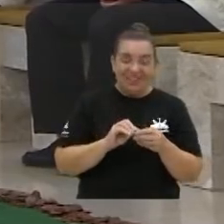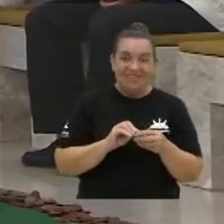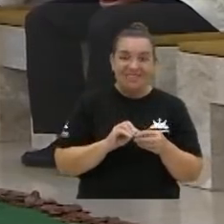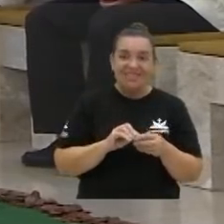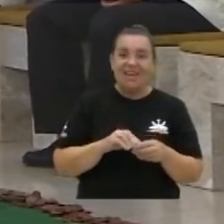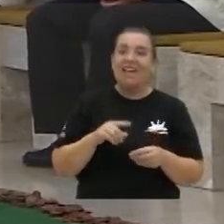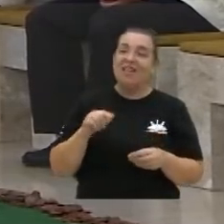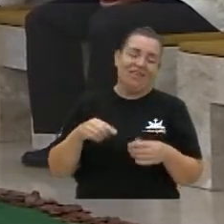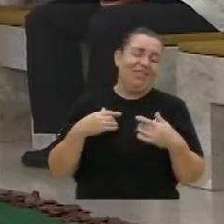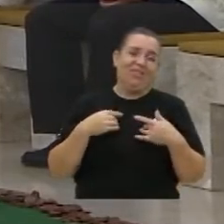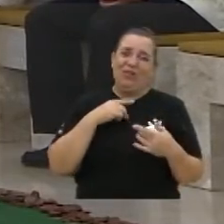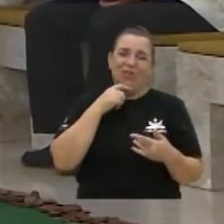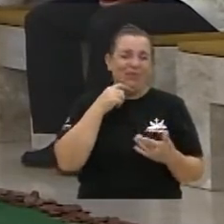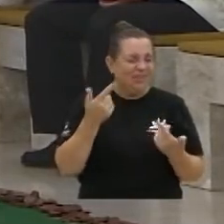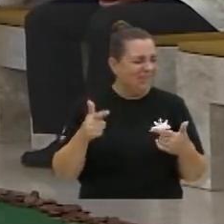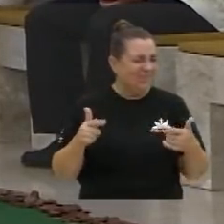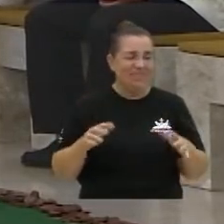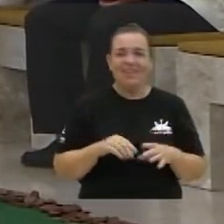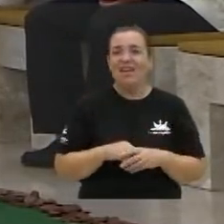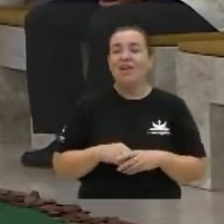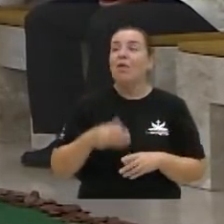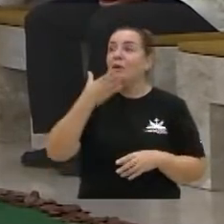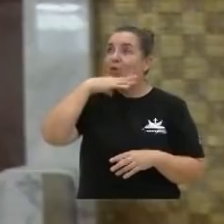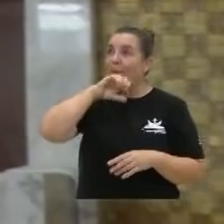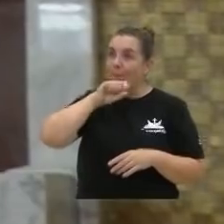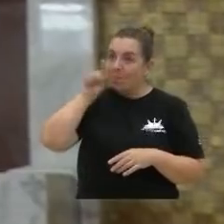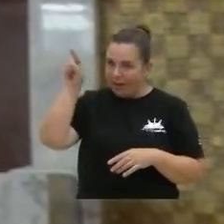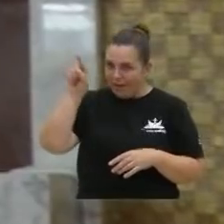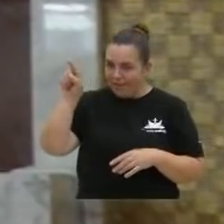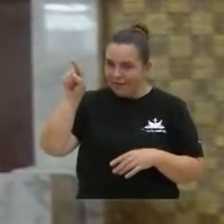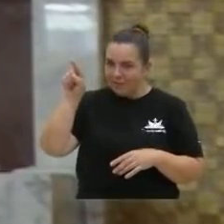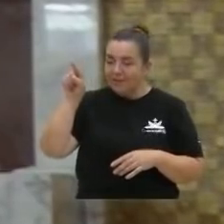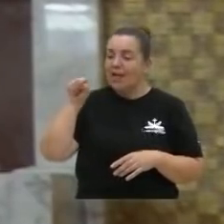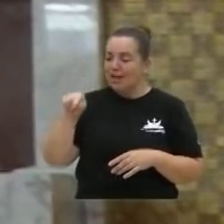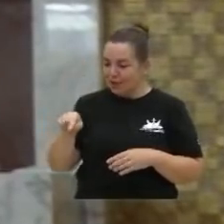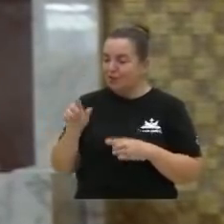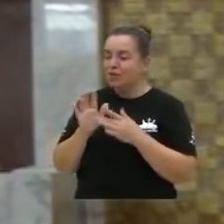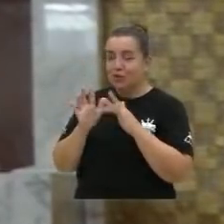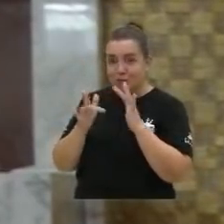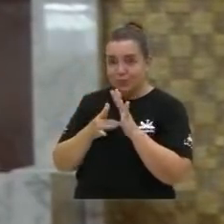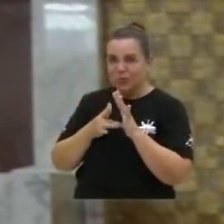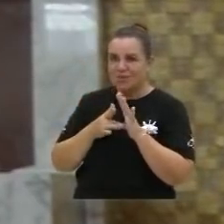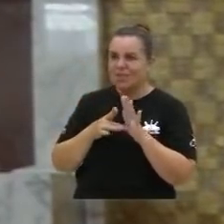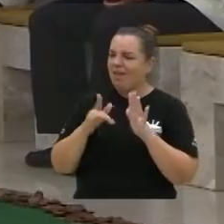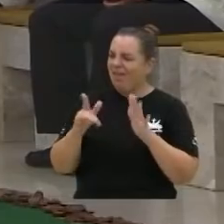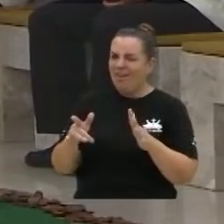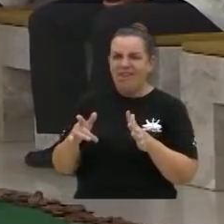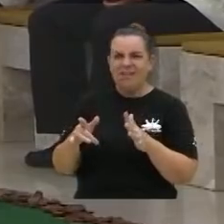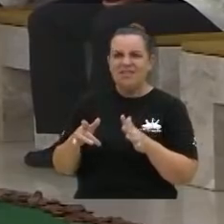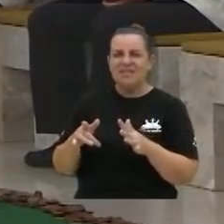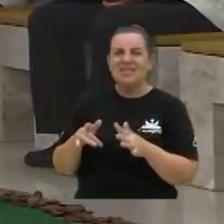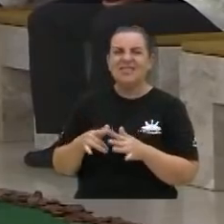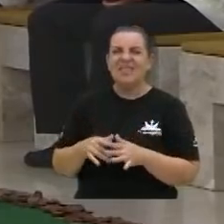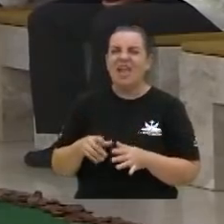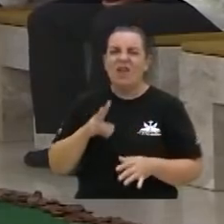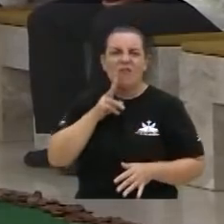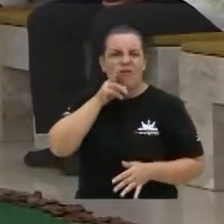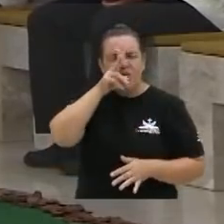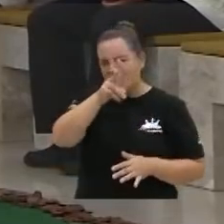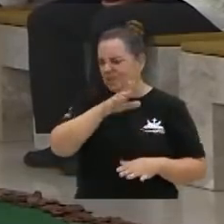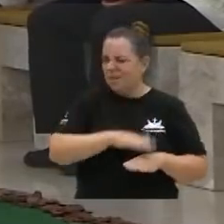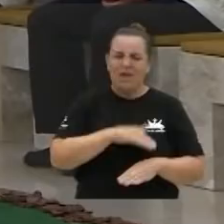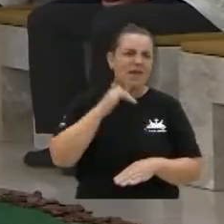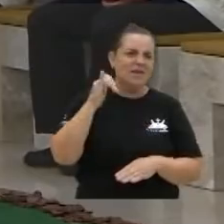eu não tenho dúvida disso, o Pai, Jesus, Deus, é a maior força